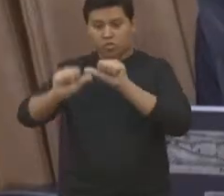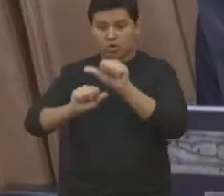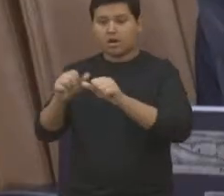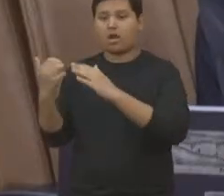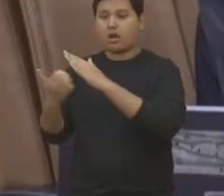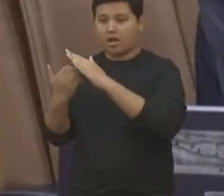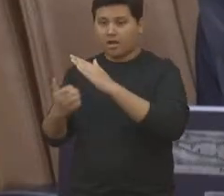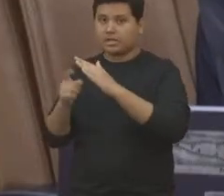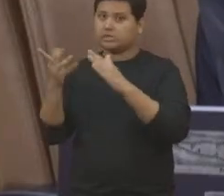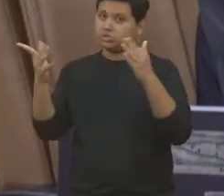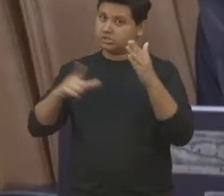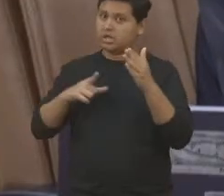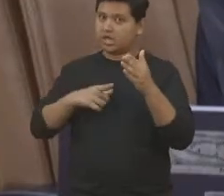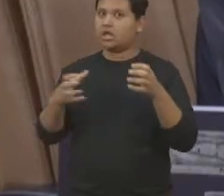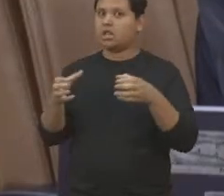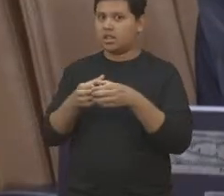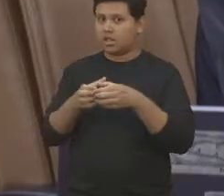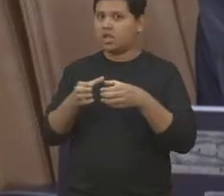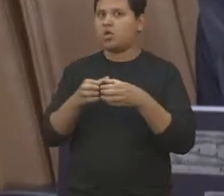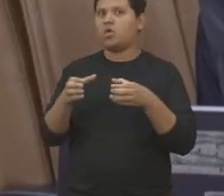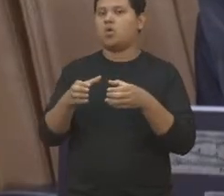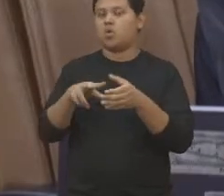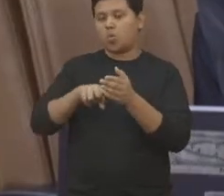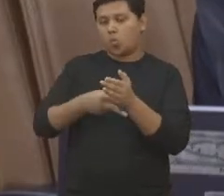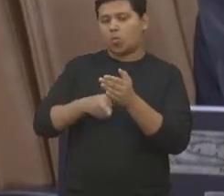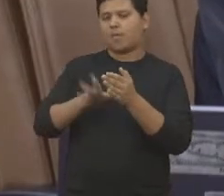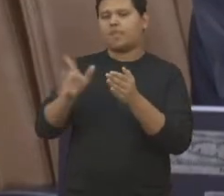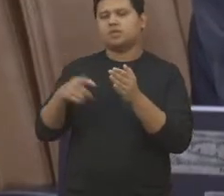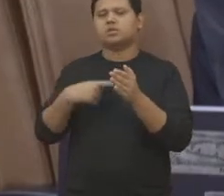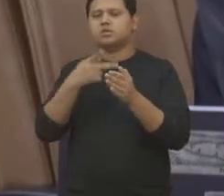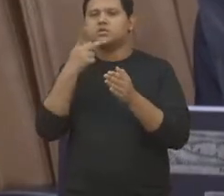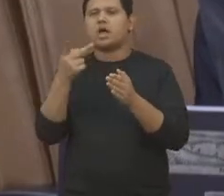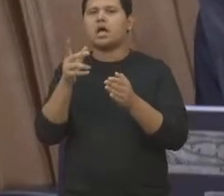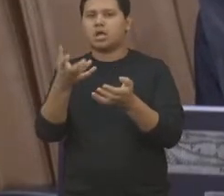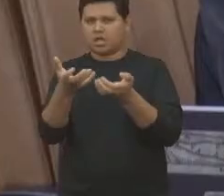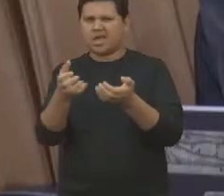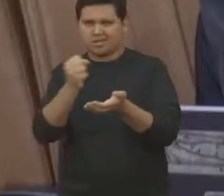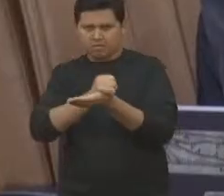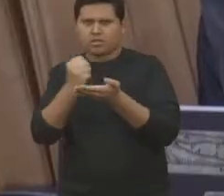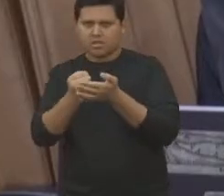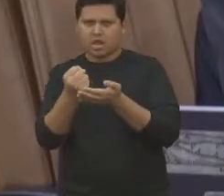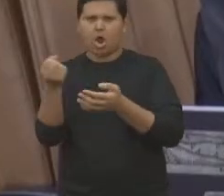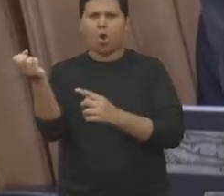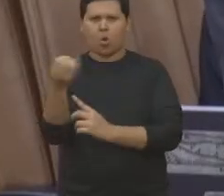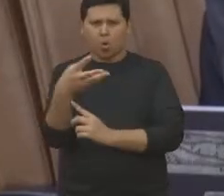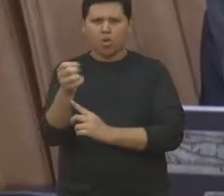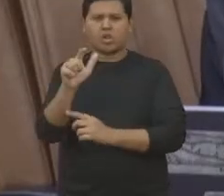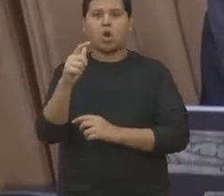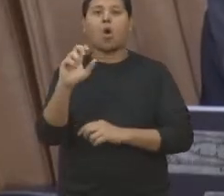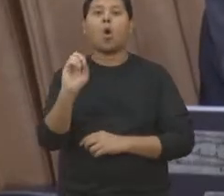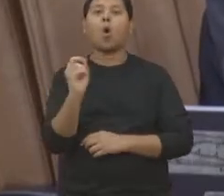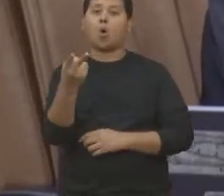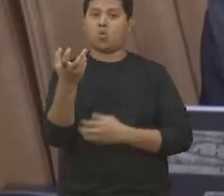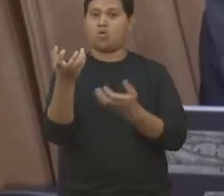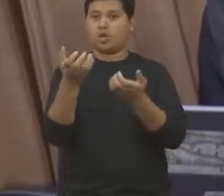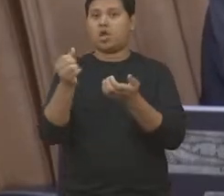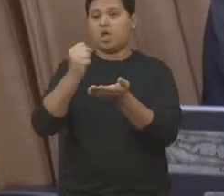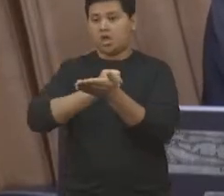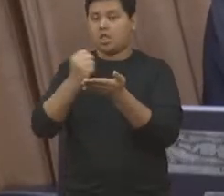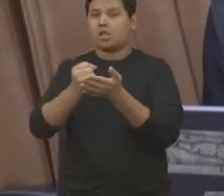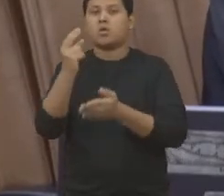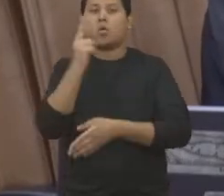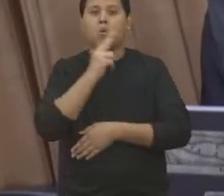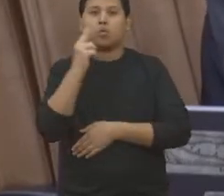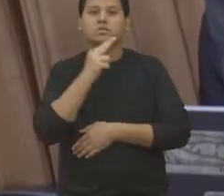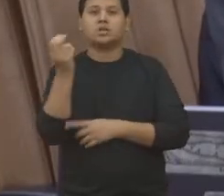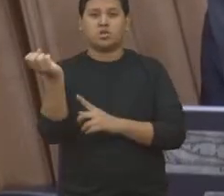dado que existe um comitê de caducidade já em curso, se vocês já têm um planejamento de contratar alguma outra empresa, ou se vocês planejam fazer uma contratação emergencial ou qualquer outra